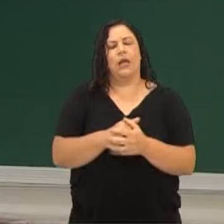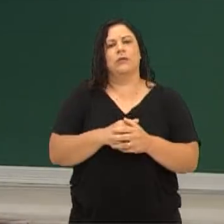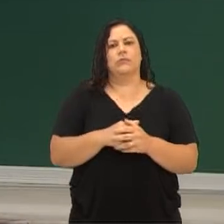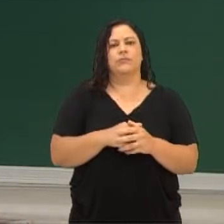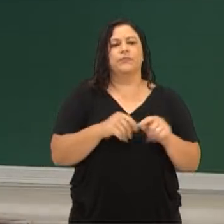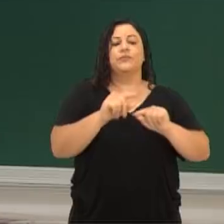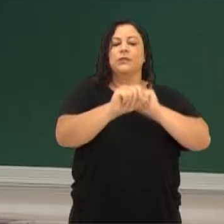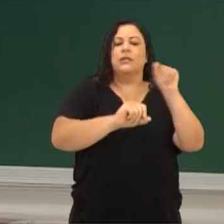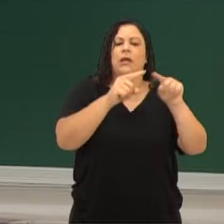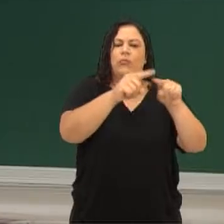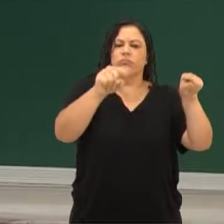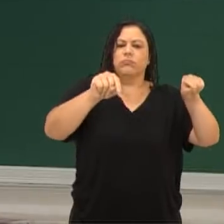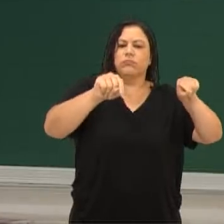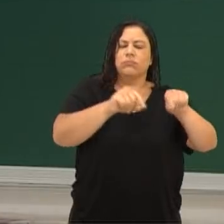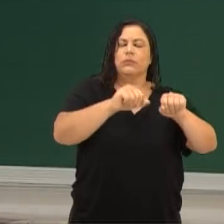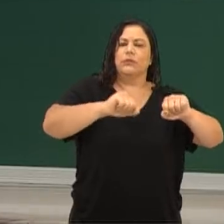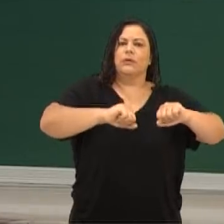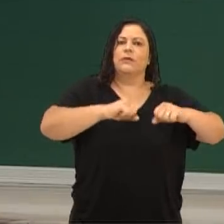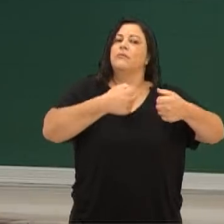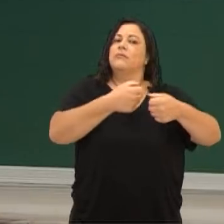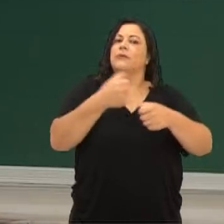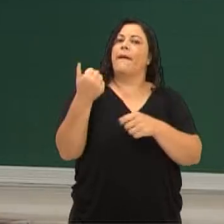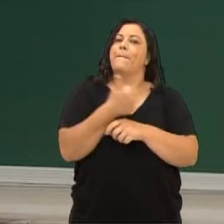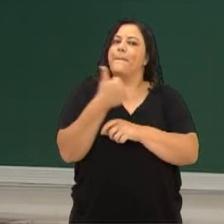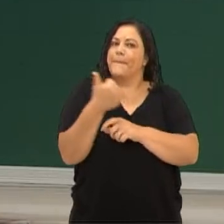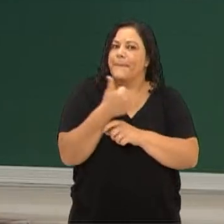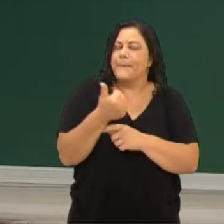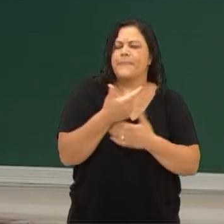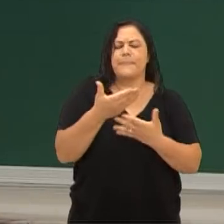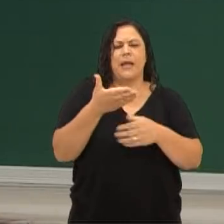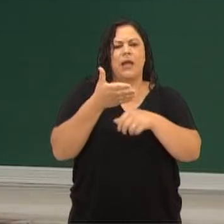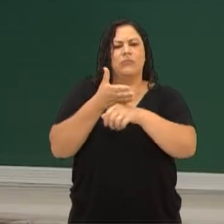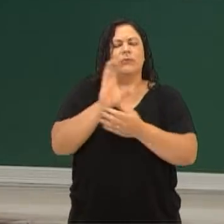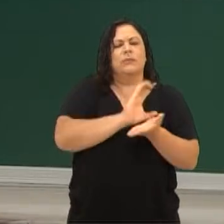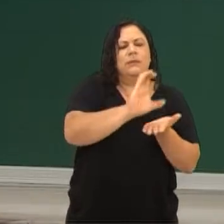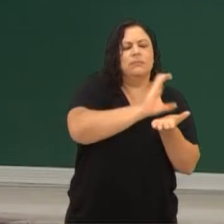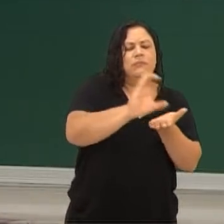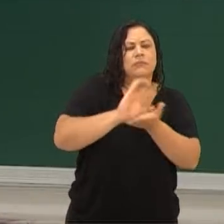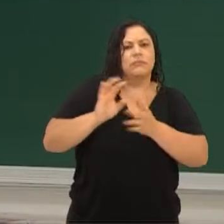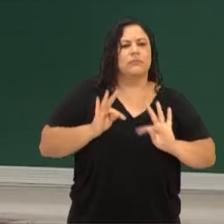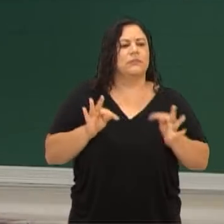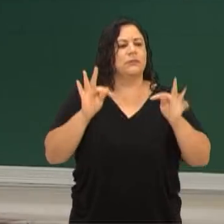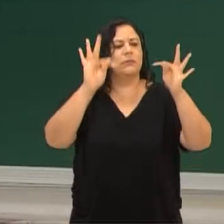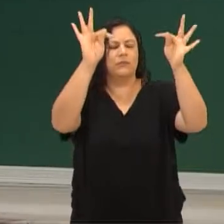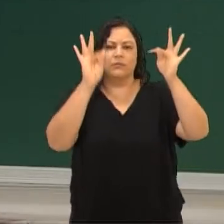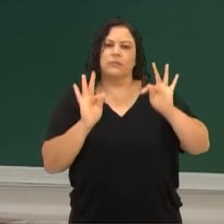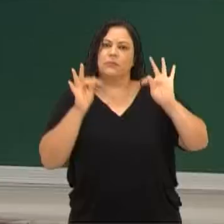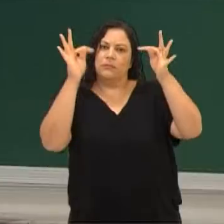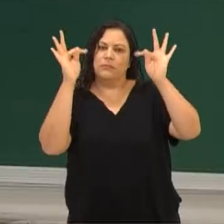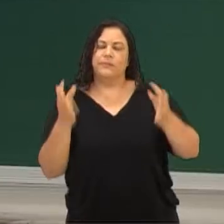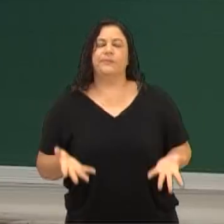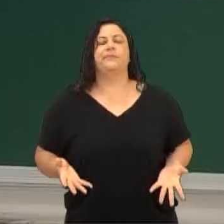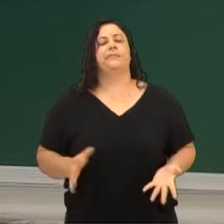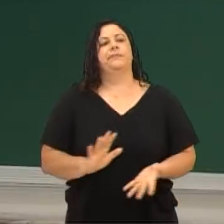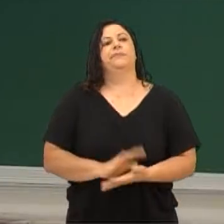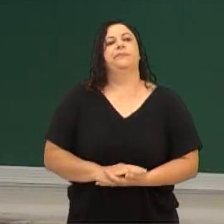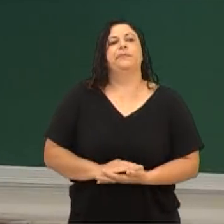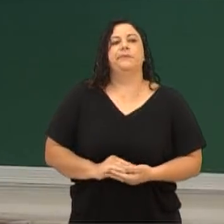uma atividade do setor primário que mais recebe investimentos em tecnologia. Repito, são investimentos